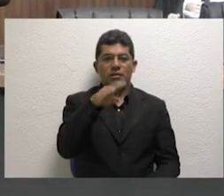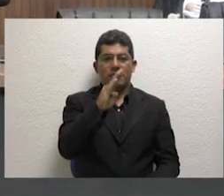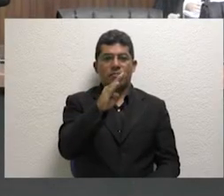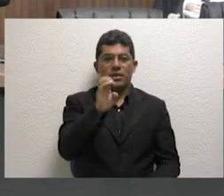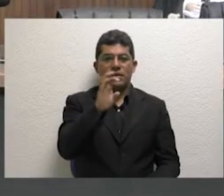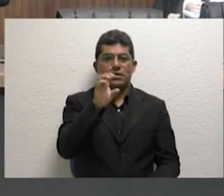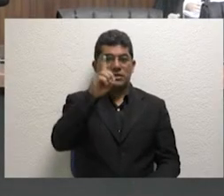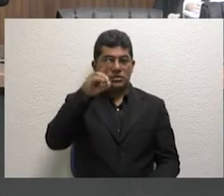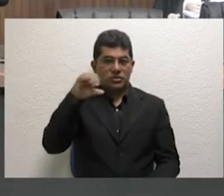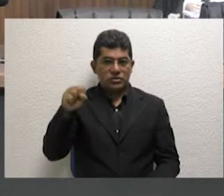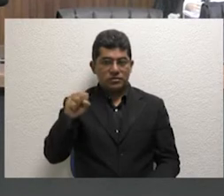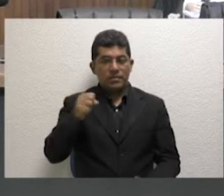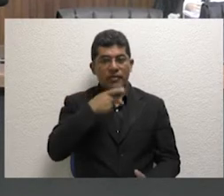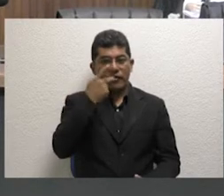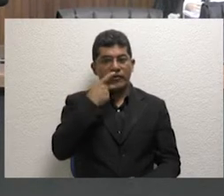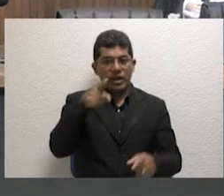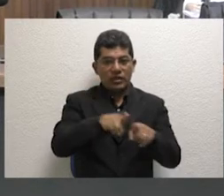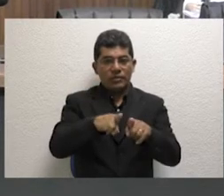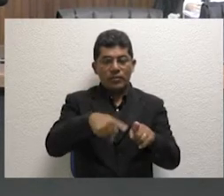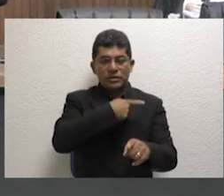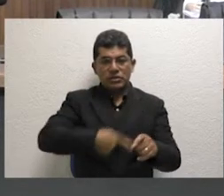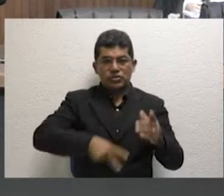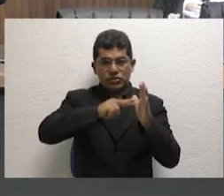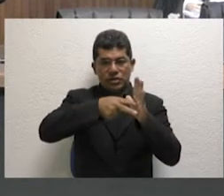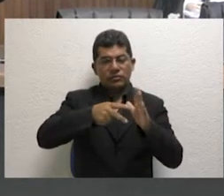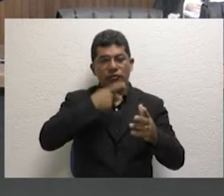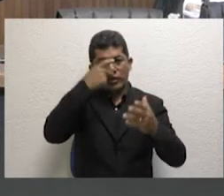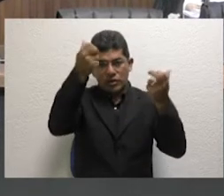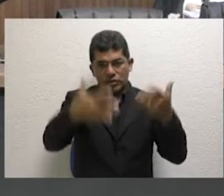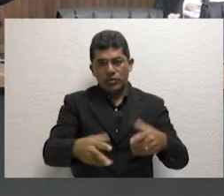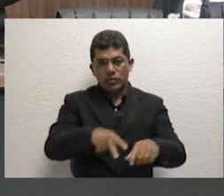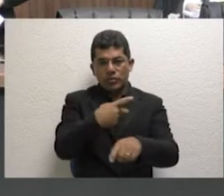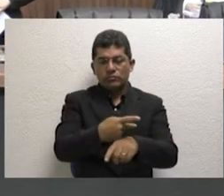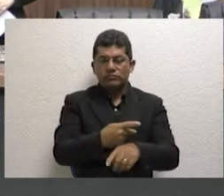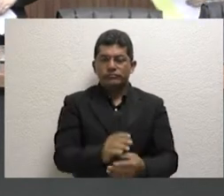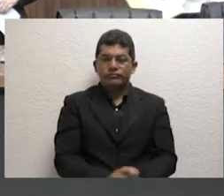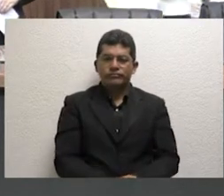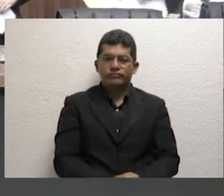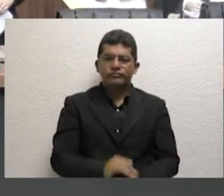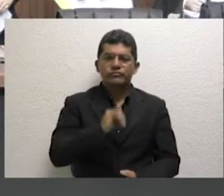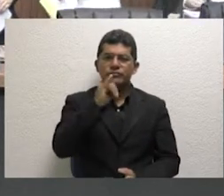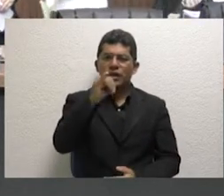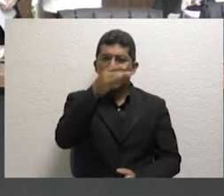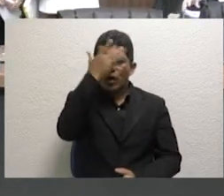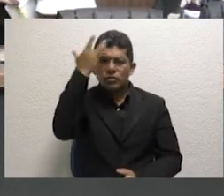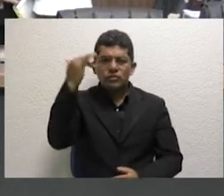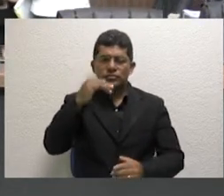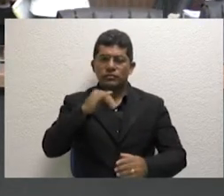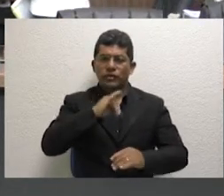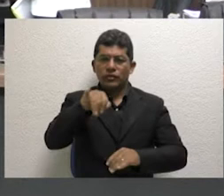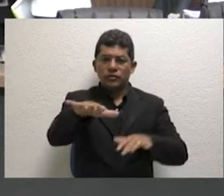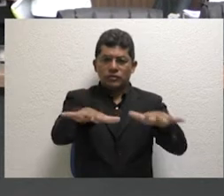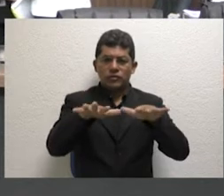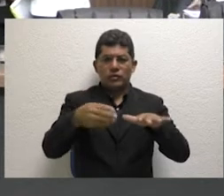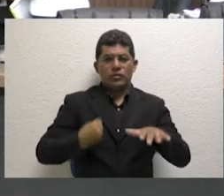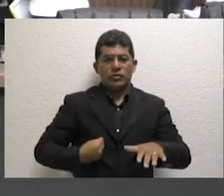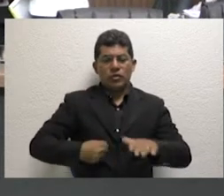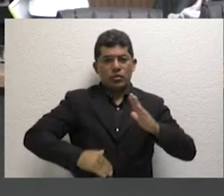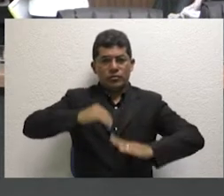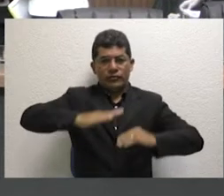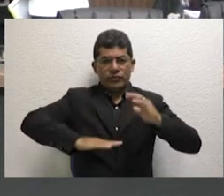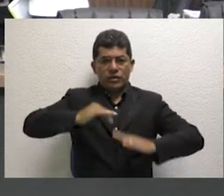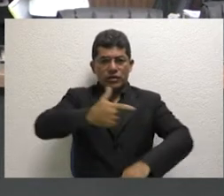deferido aproveitar e registrar a presença das trabalhadoras e dos trabalhadores da